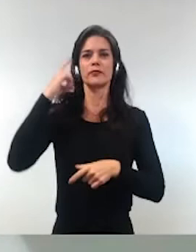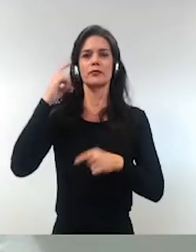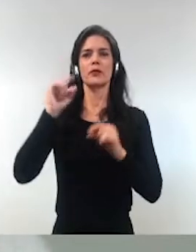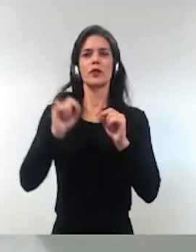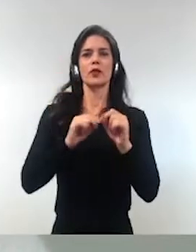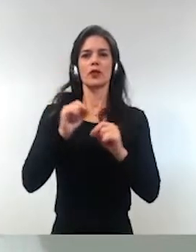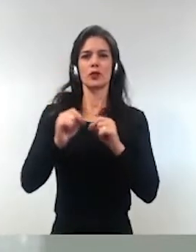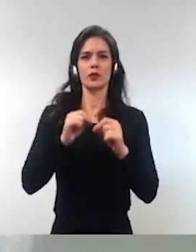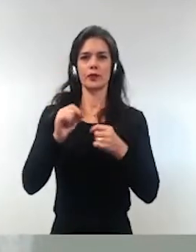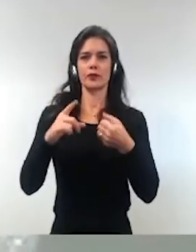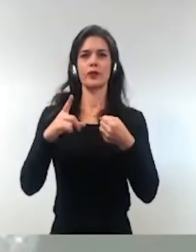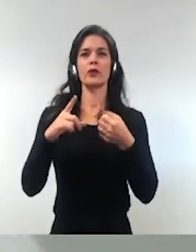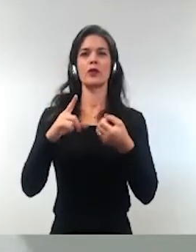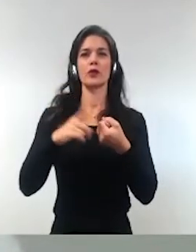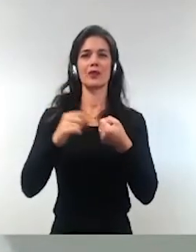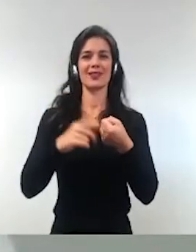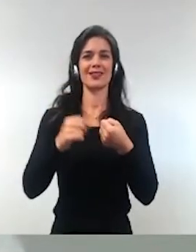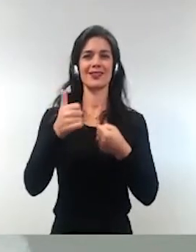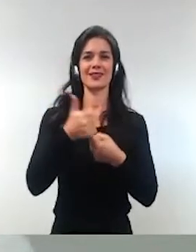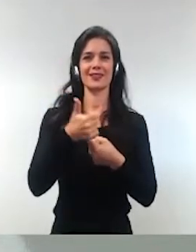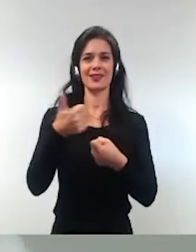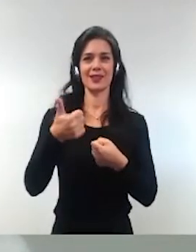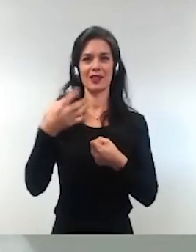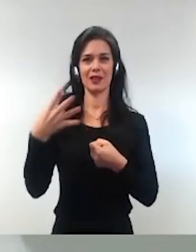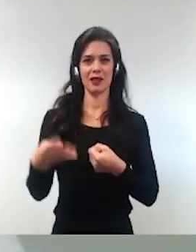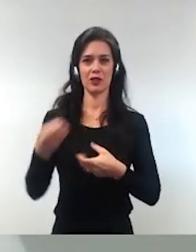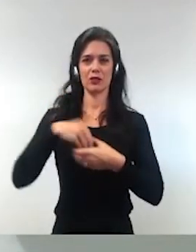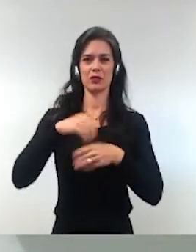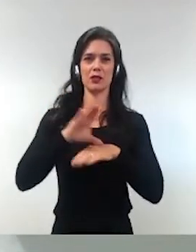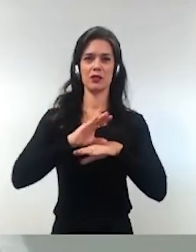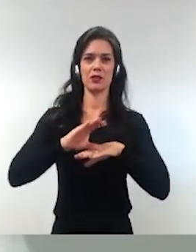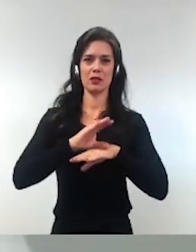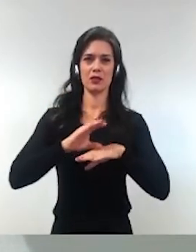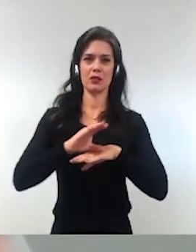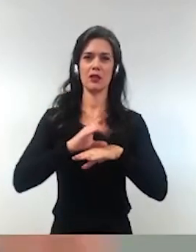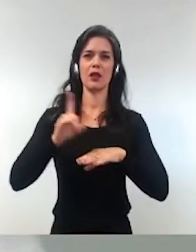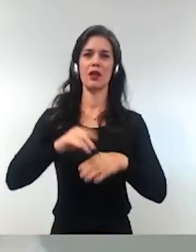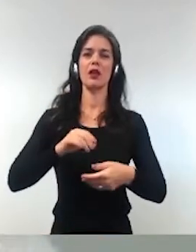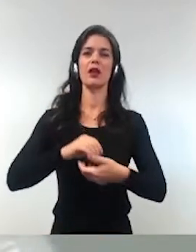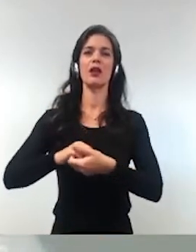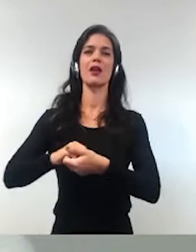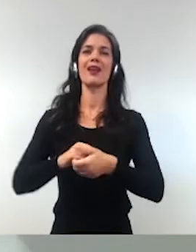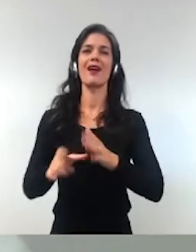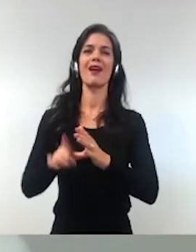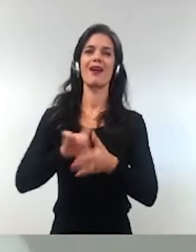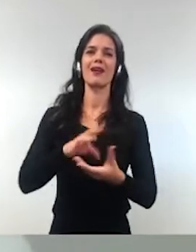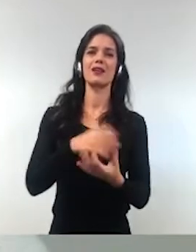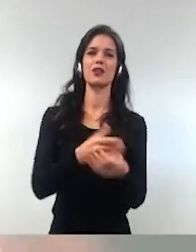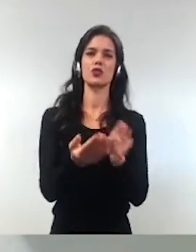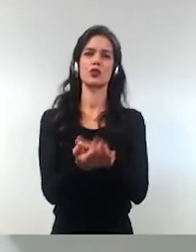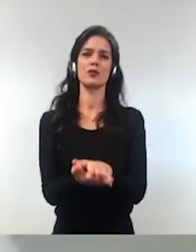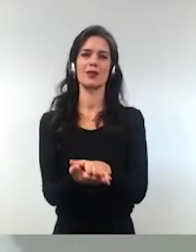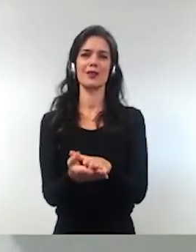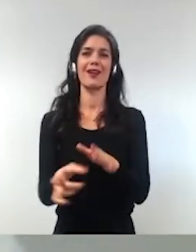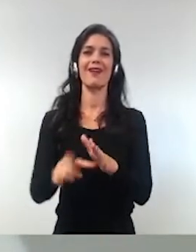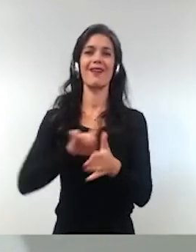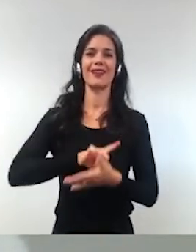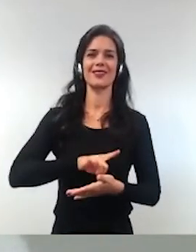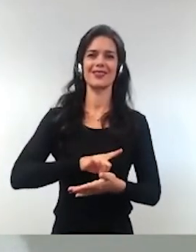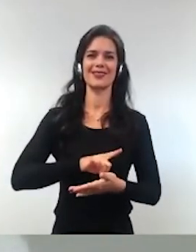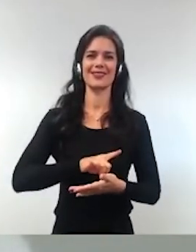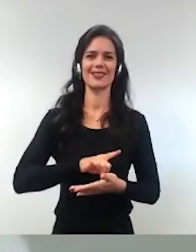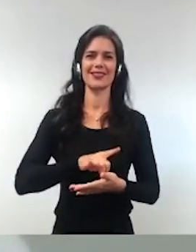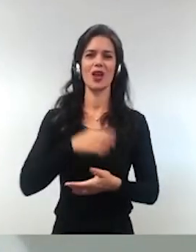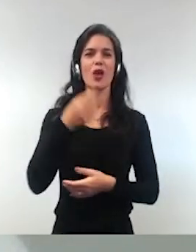com a previsão no artigo 114 da Constituição, do que nós chamamos de uma conciliação pré-processual, justamente